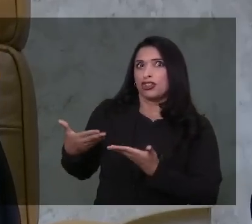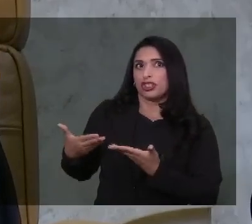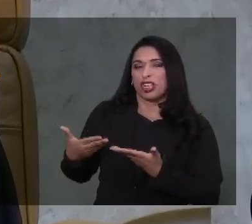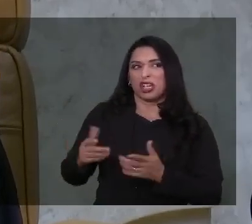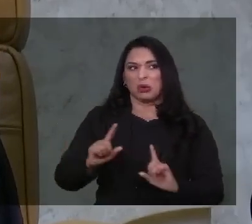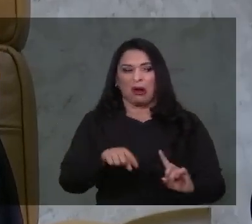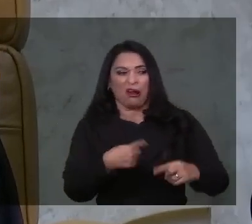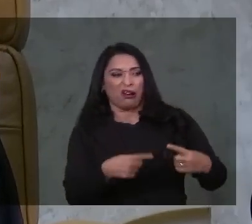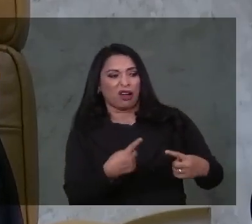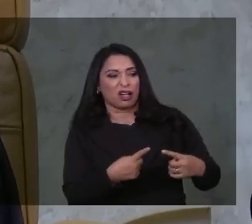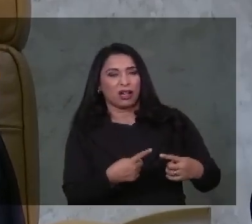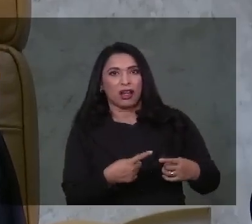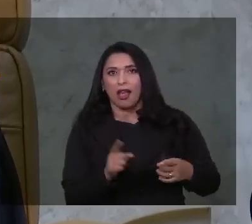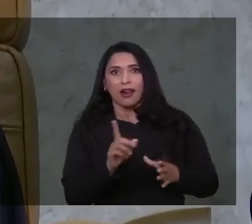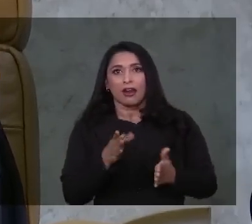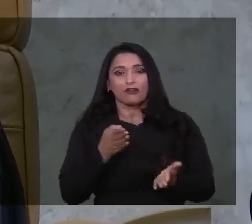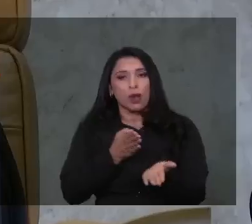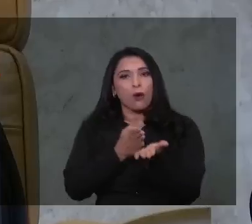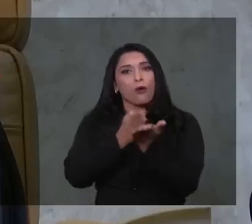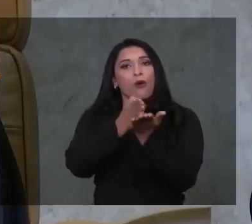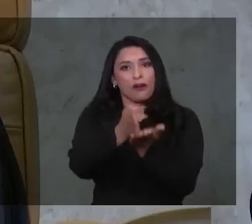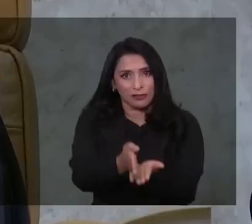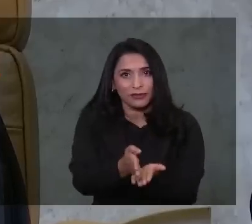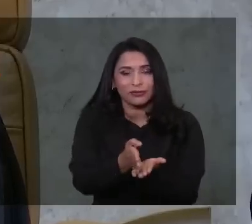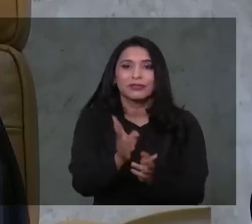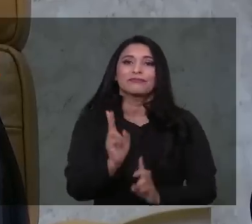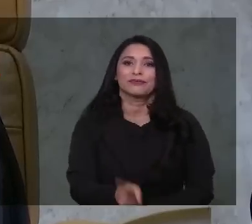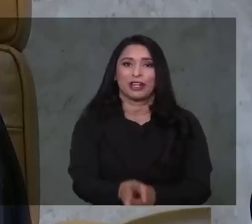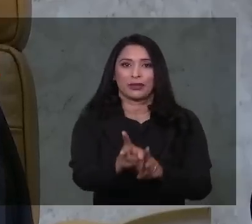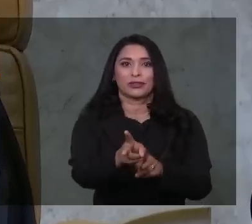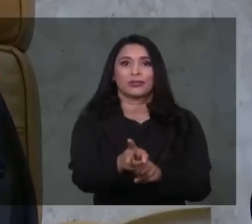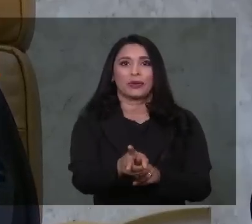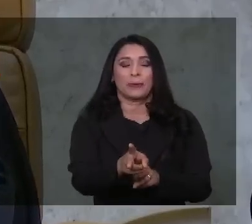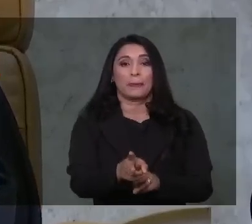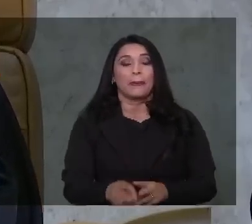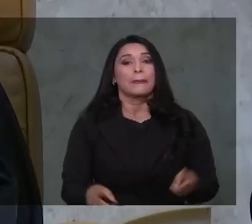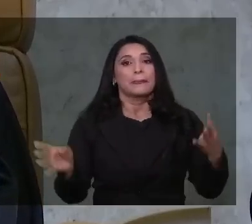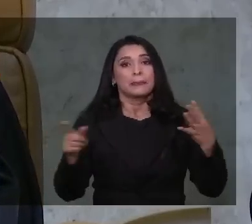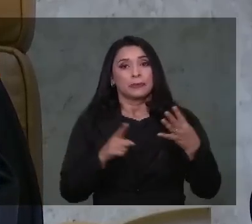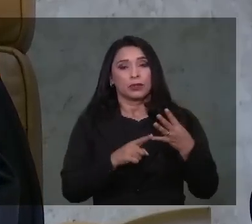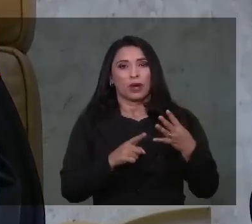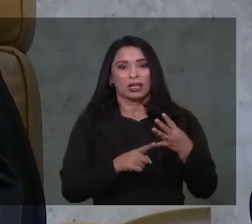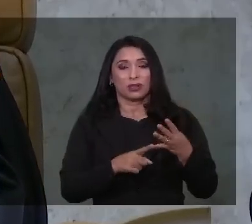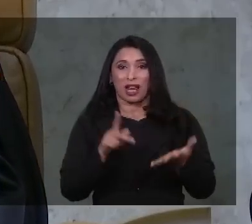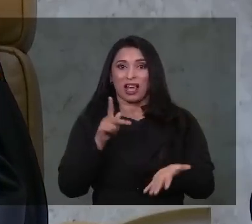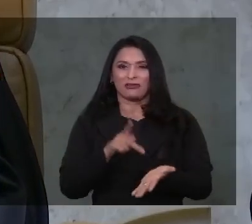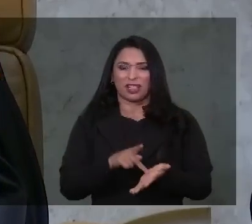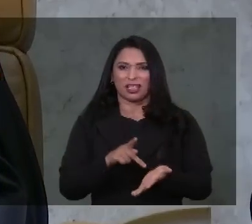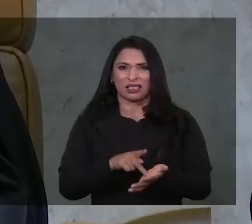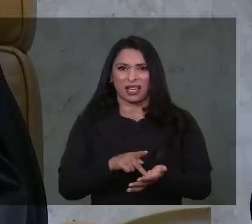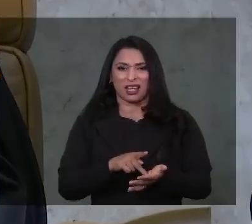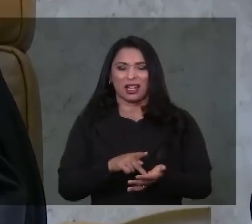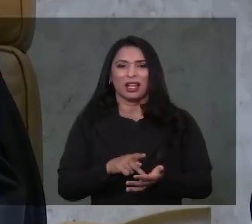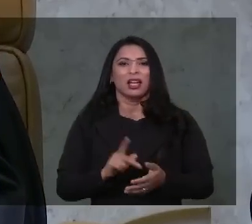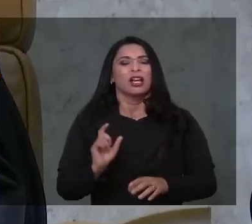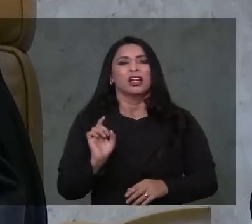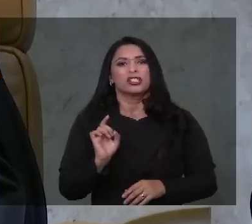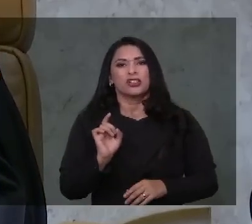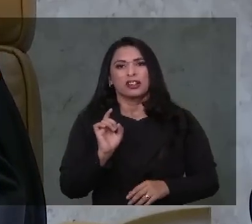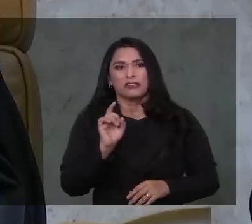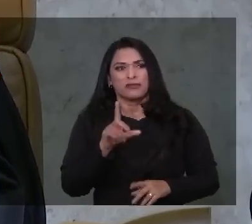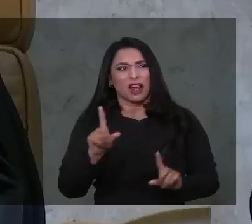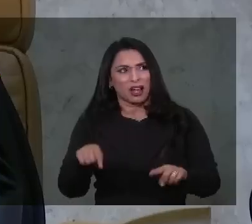de mudar a sua direção. 4. Só a verdade ofende. Se for